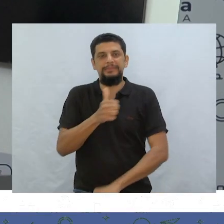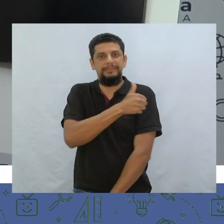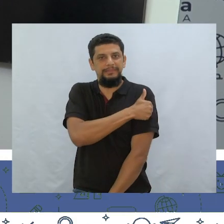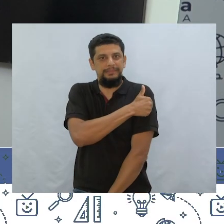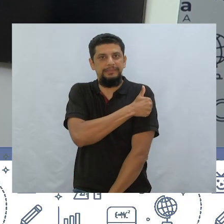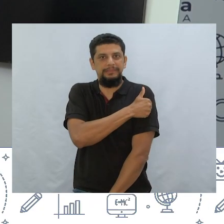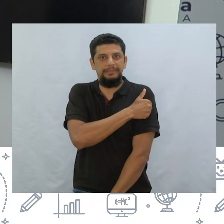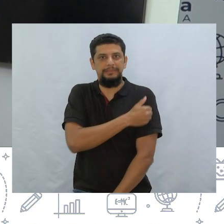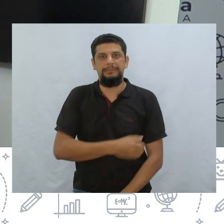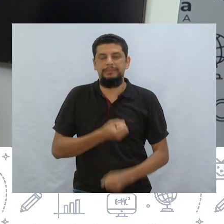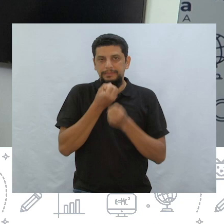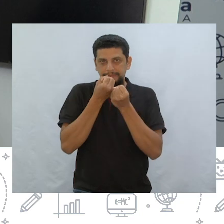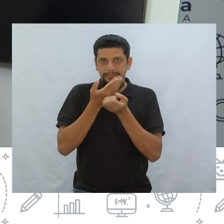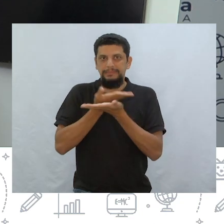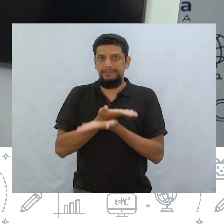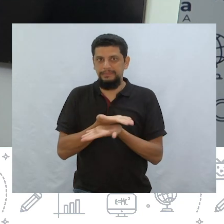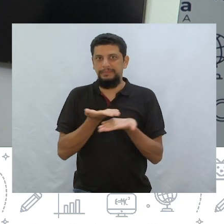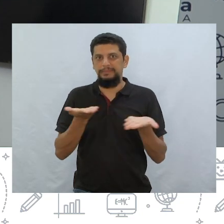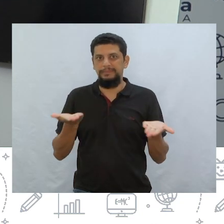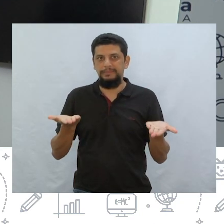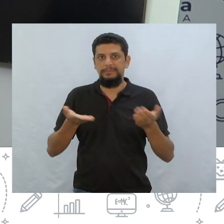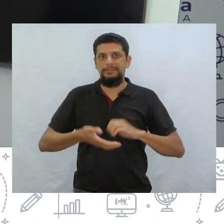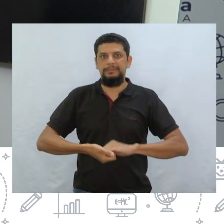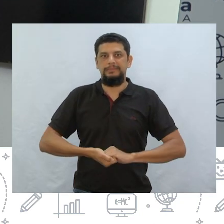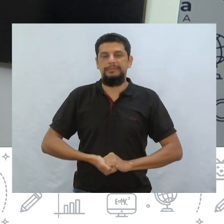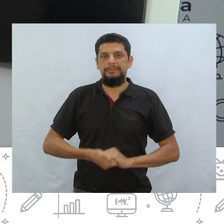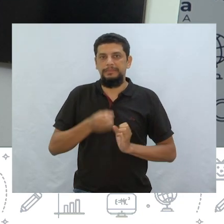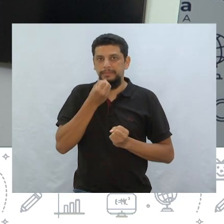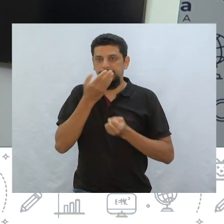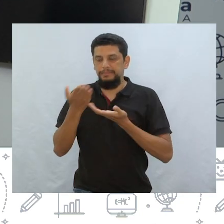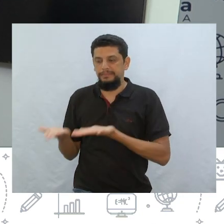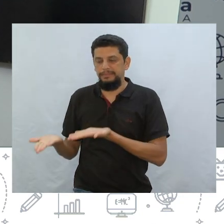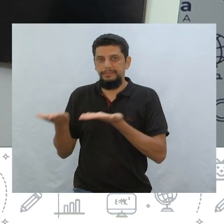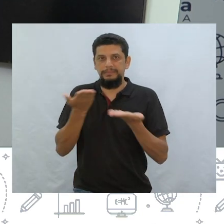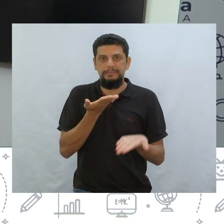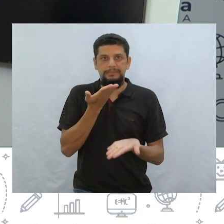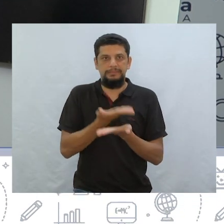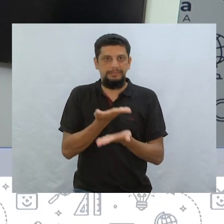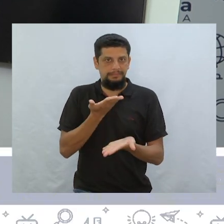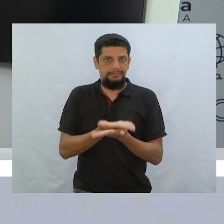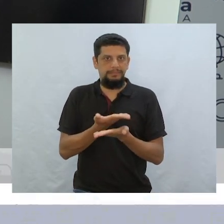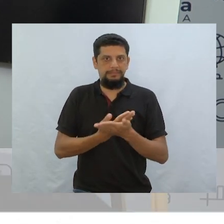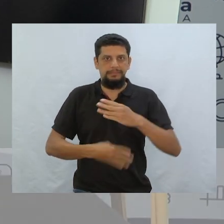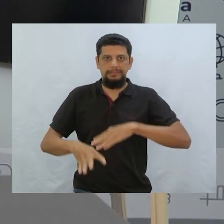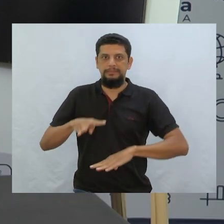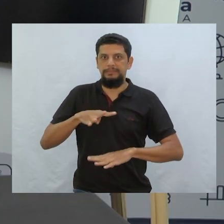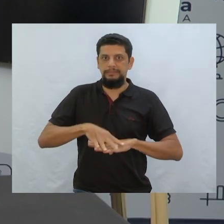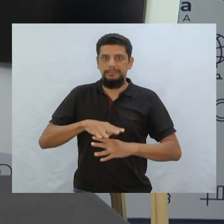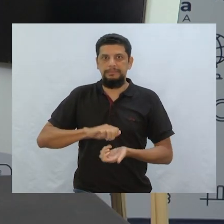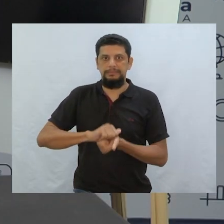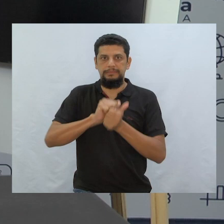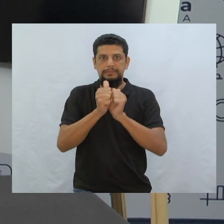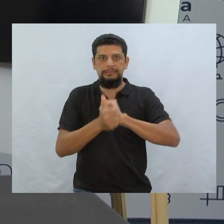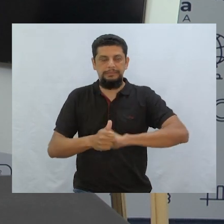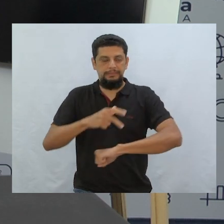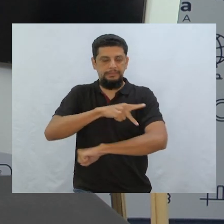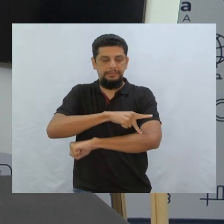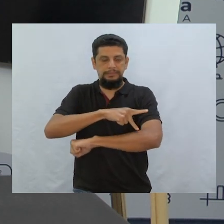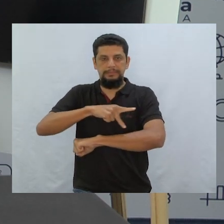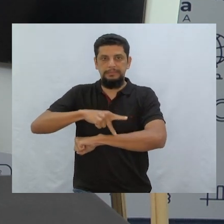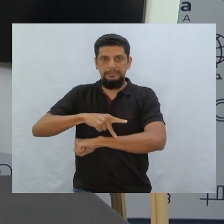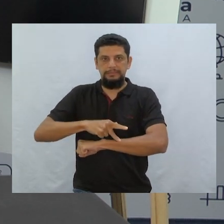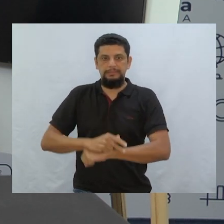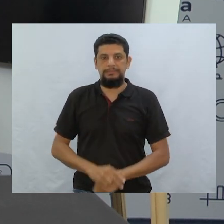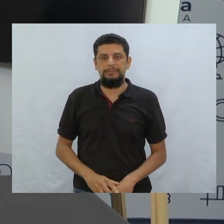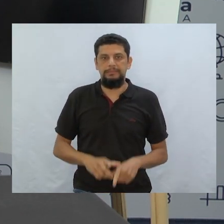Olá, estudantes! Tudo bem com vocês? Bem-vindos para mais uma aula de adequação